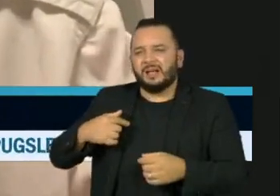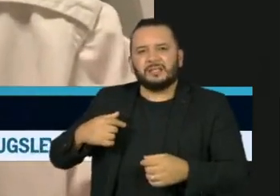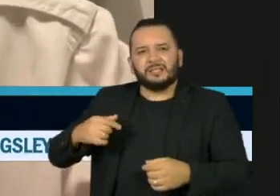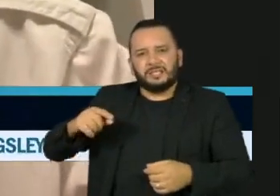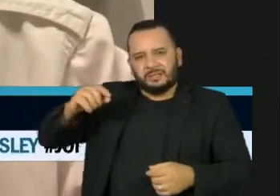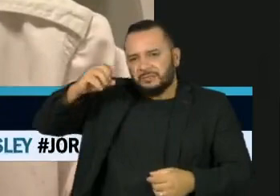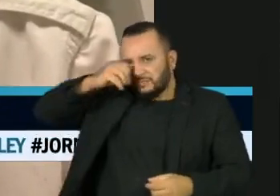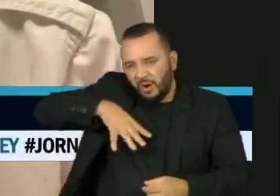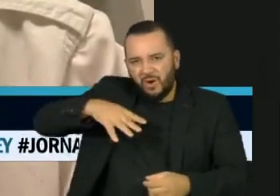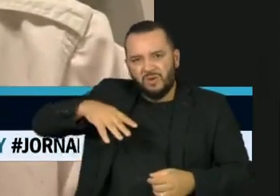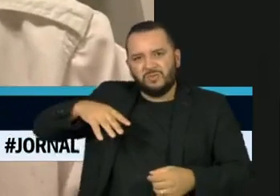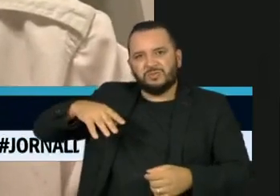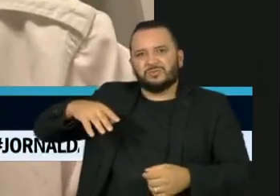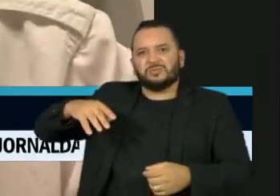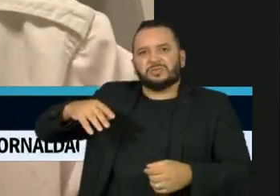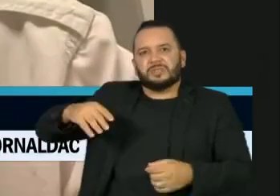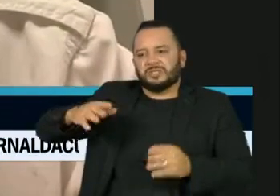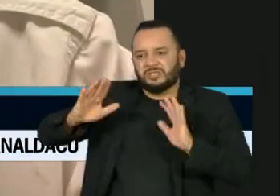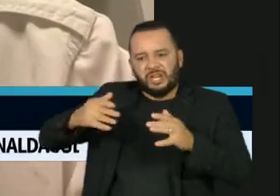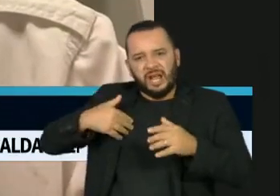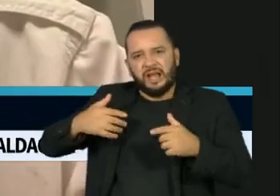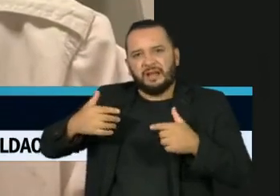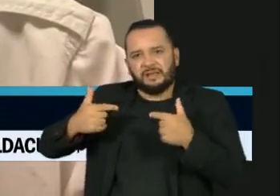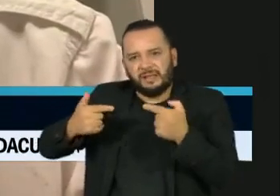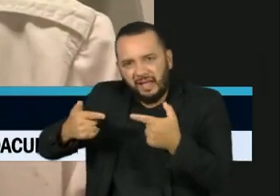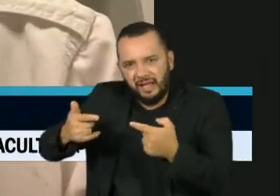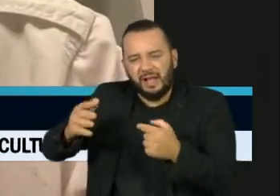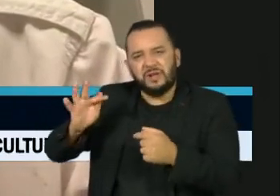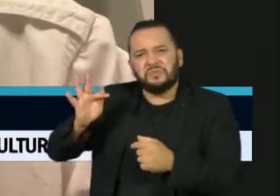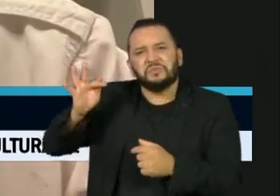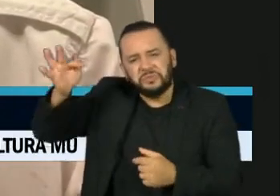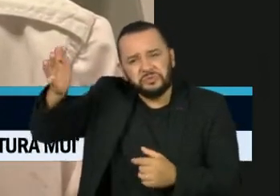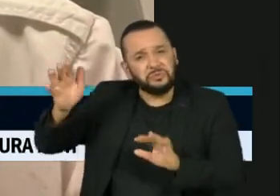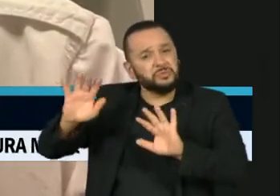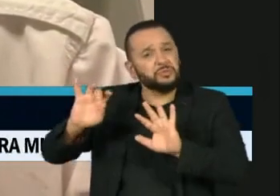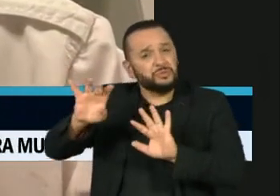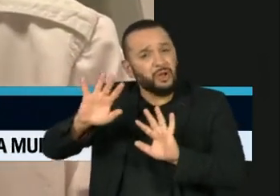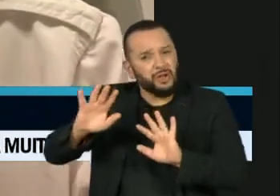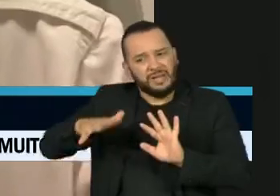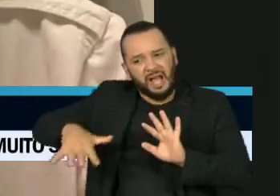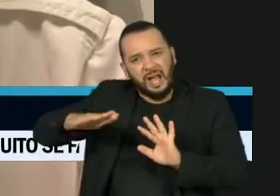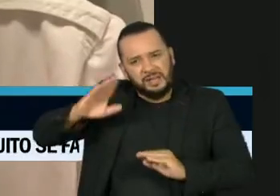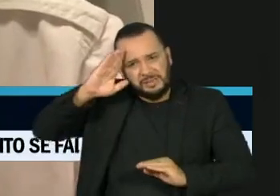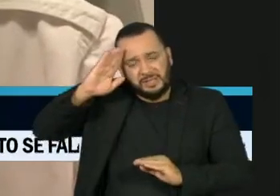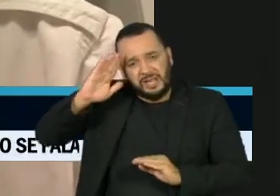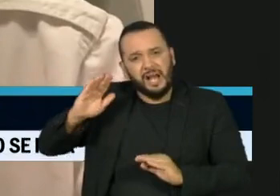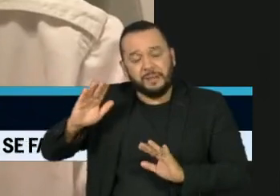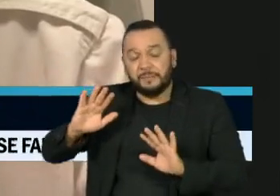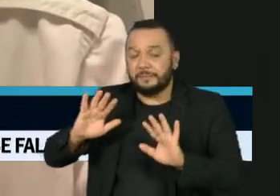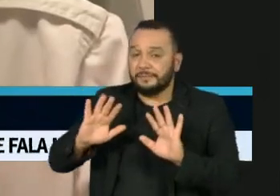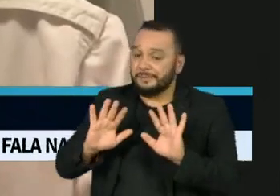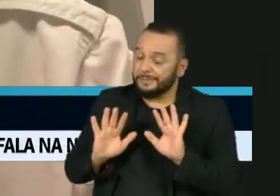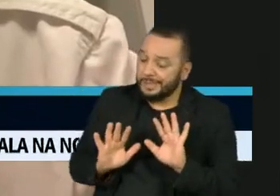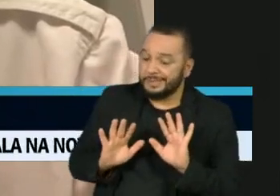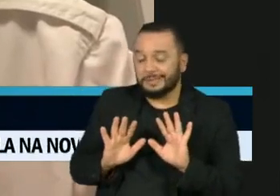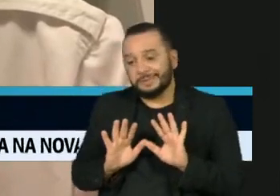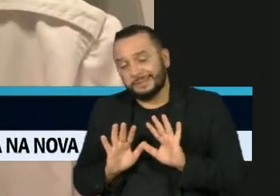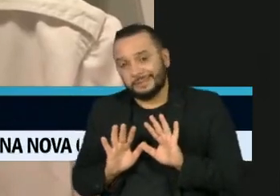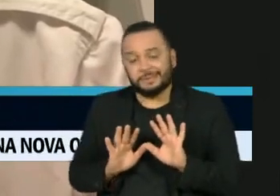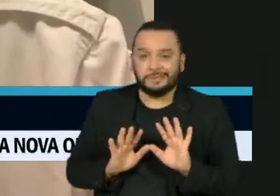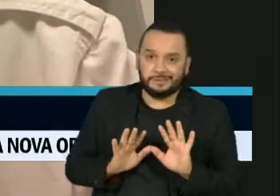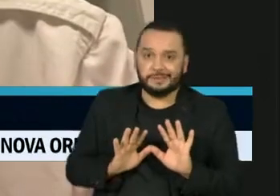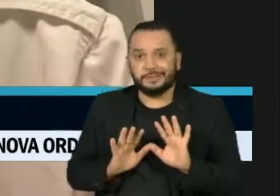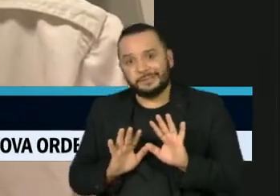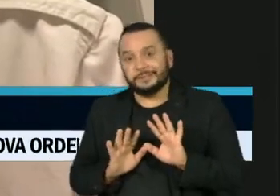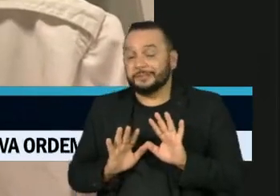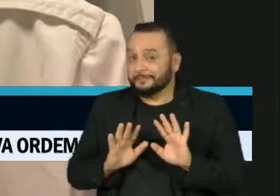contundentes em matéria de política externa e, sobretudo no campo militar. Agora, por outro lado, não há